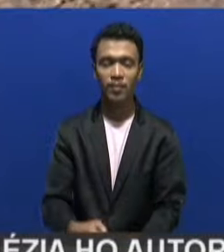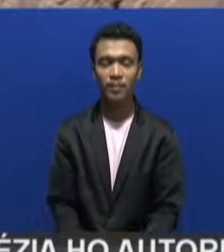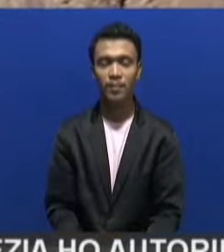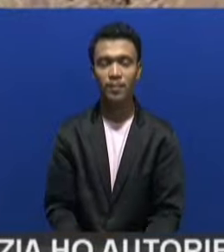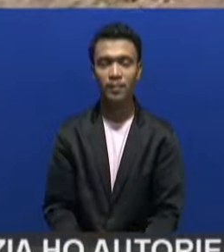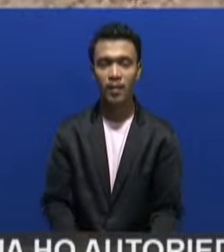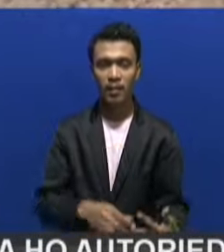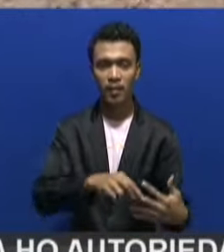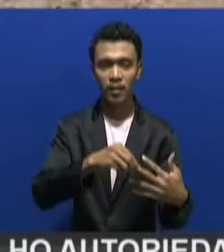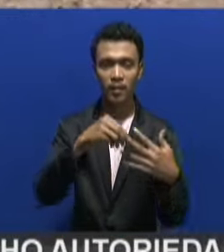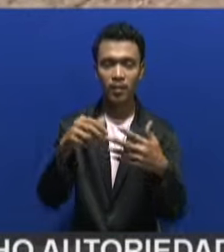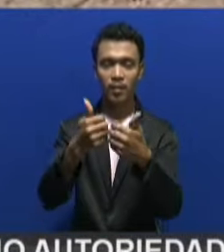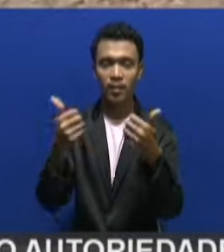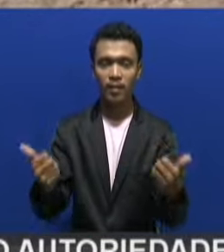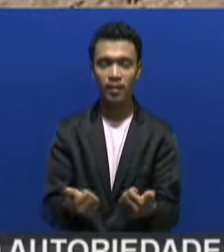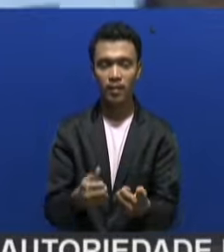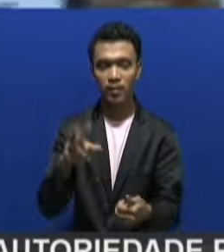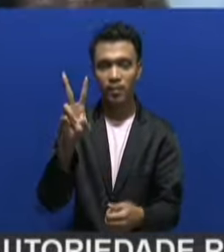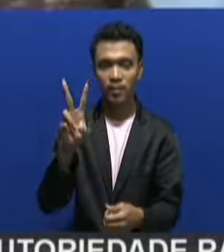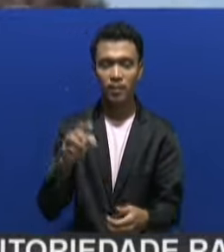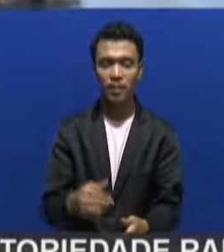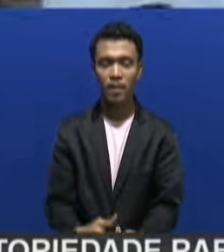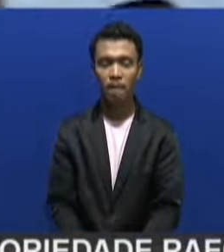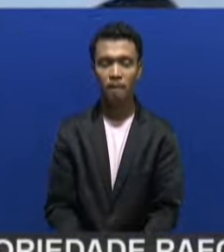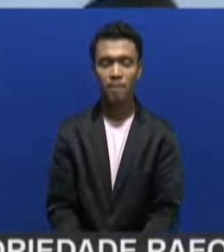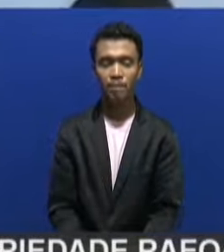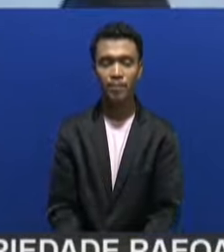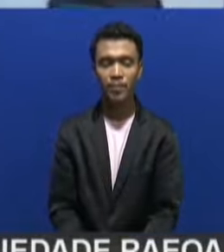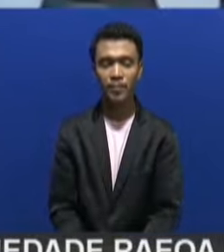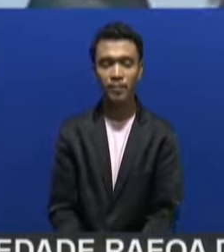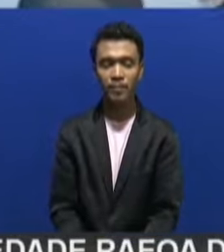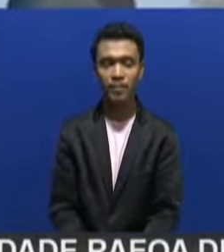Malere, e o Liu Aldeia Morusa, no Taratihi. Usei Leo Tomi Fernandes, RTTL.